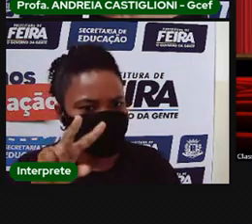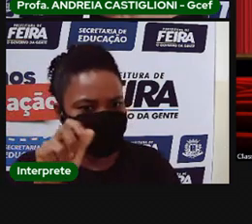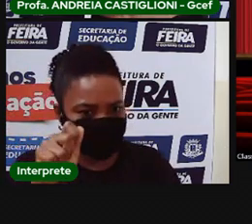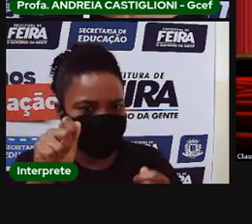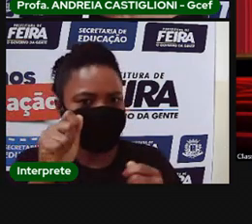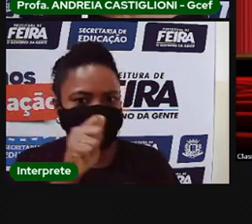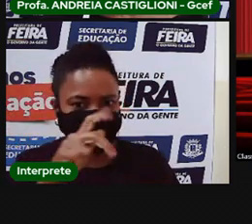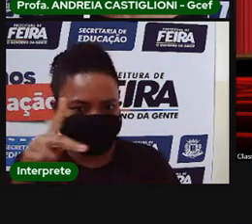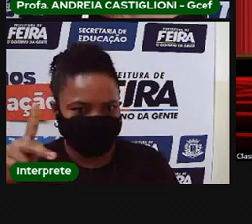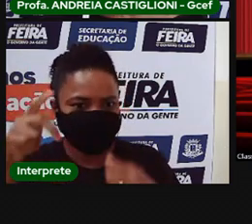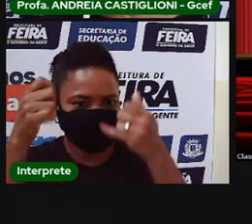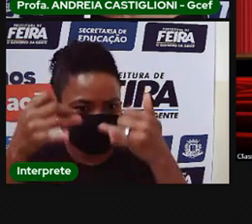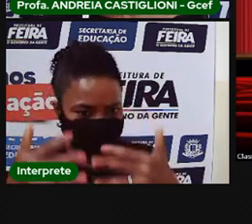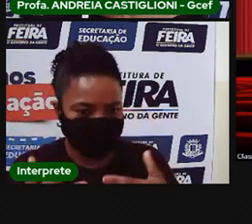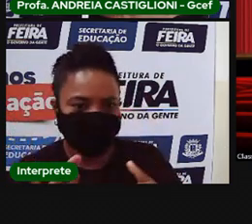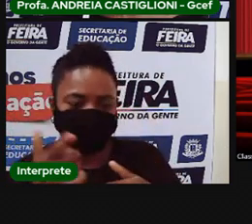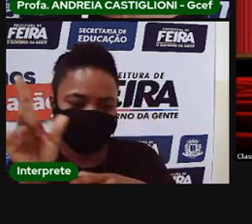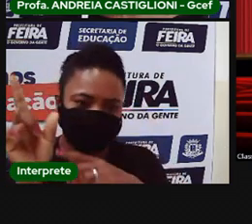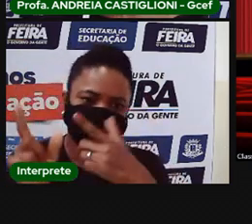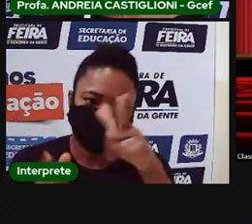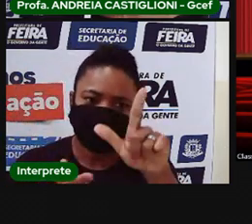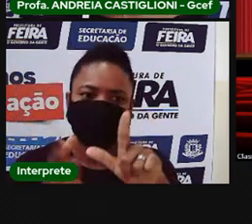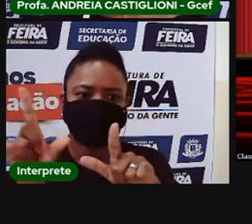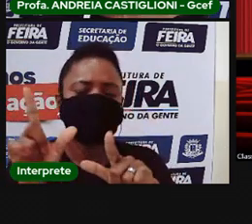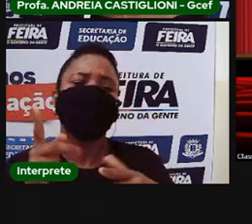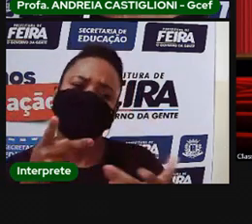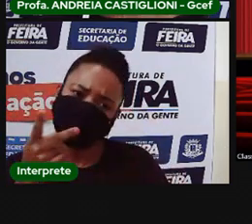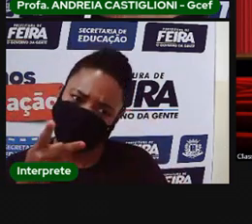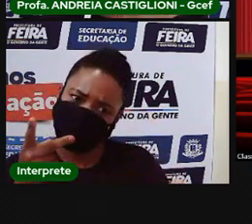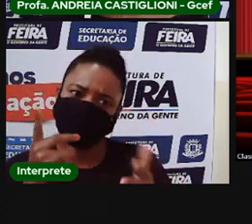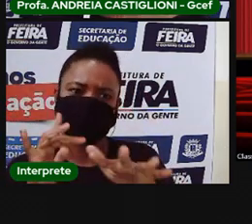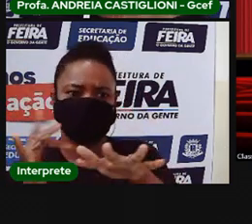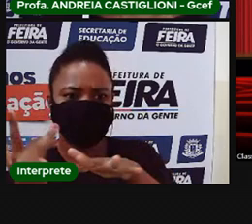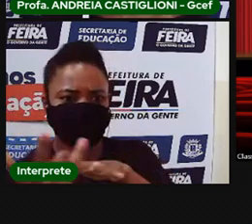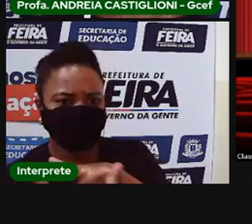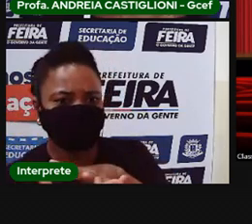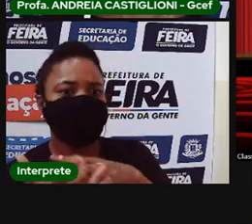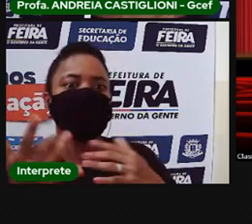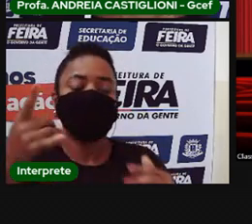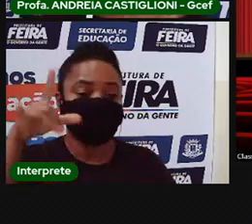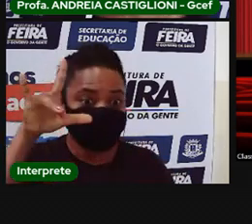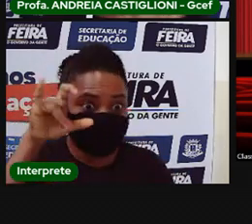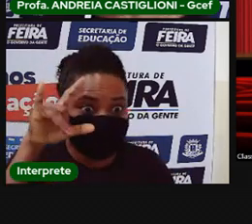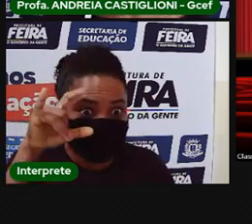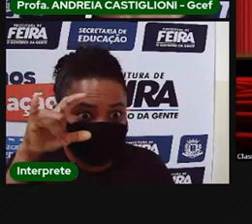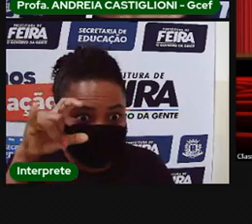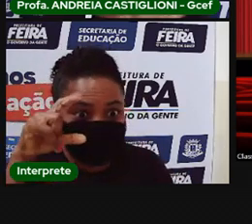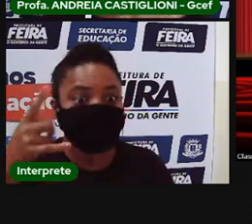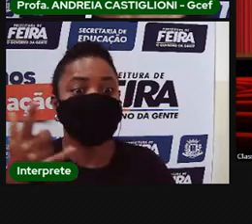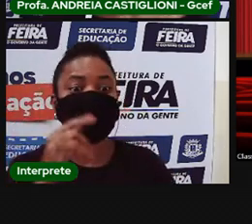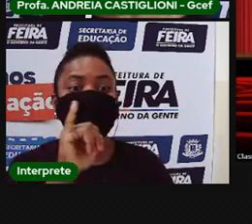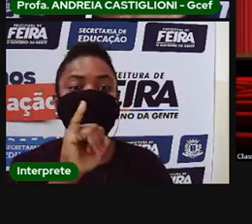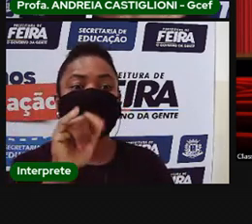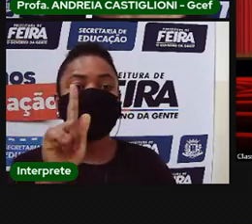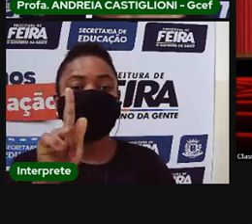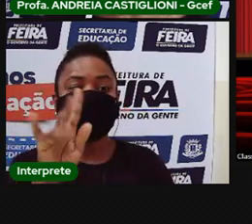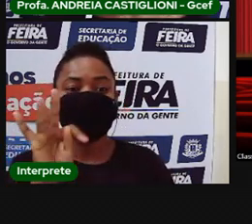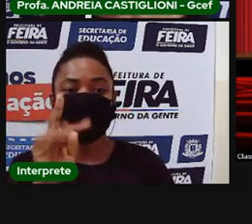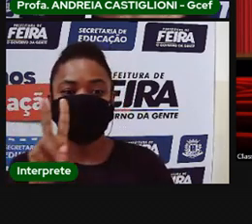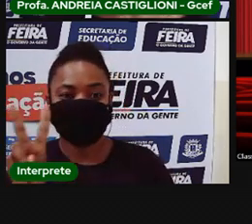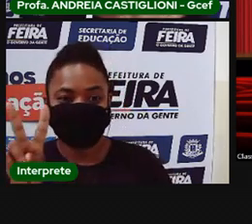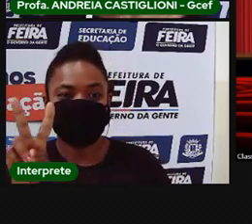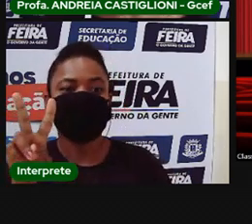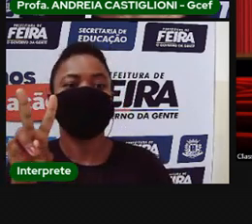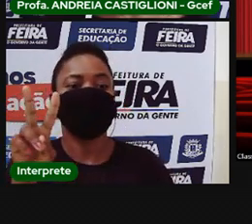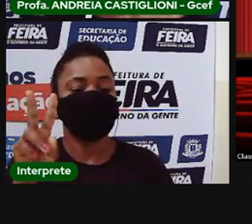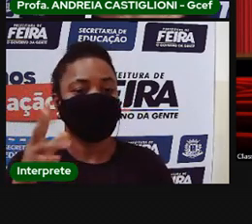também outras redes, né? A questão do Instagram, que é o seu foco, né? O IGTV... Sim. Eu gosto muito de usar